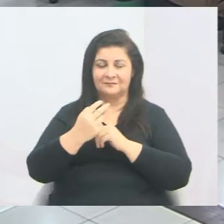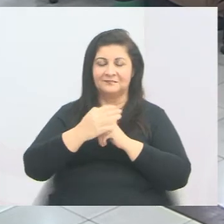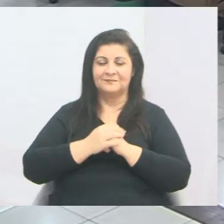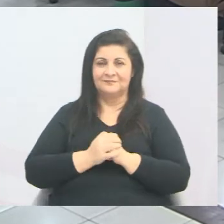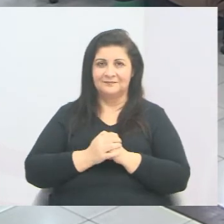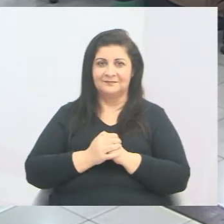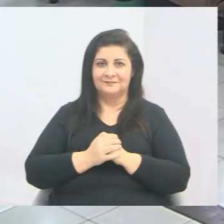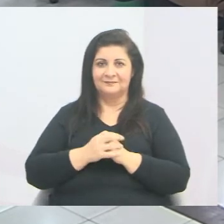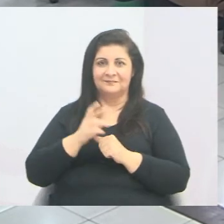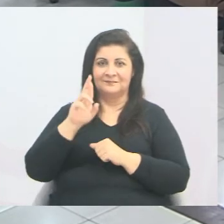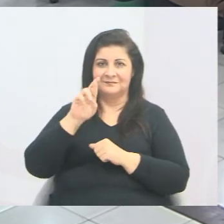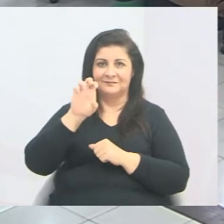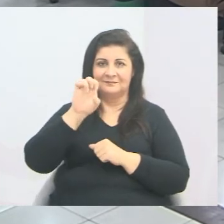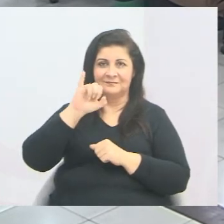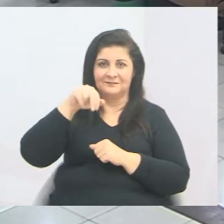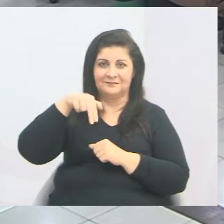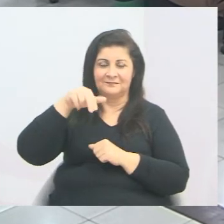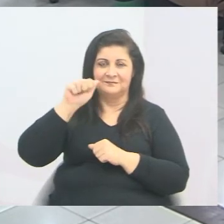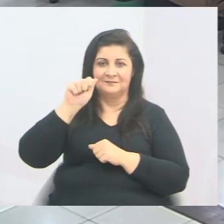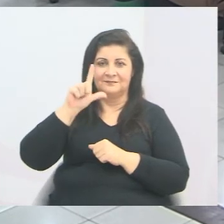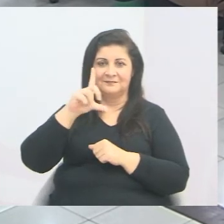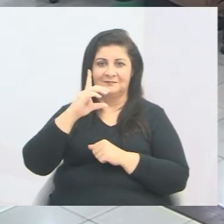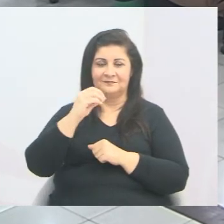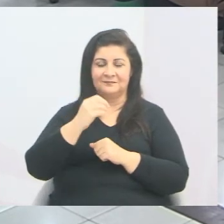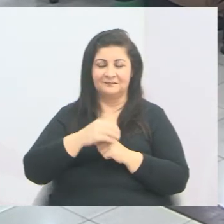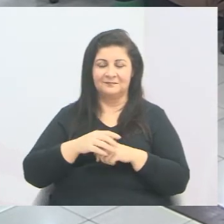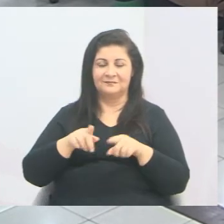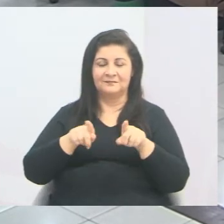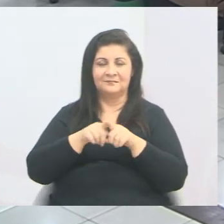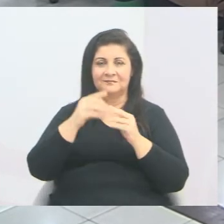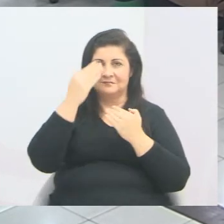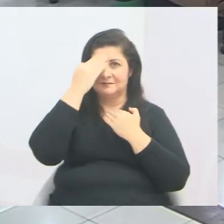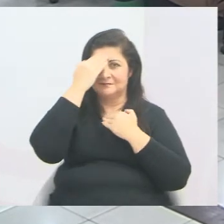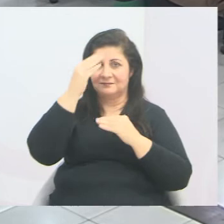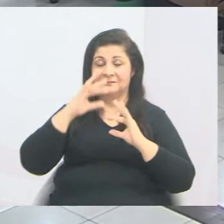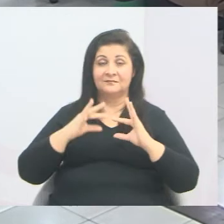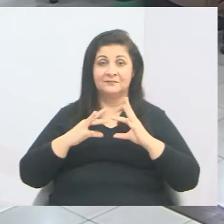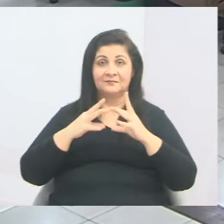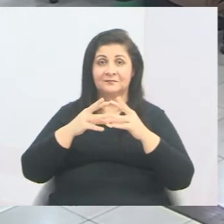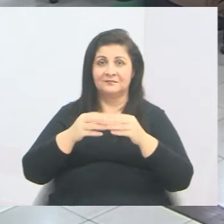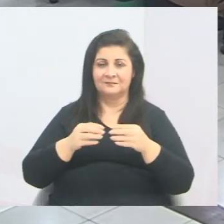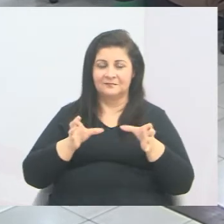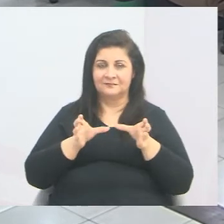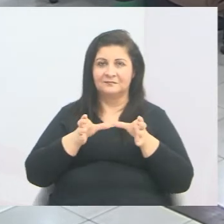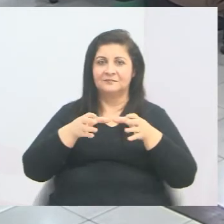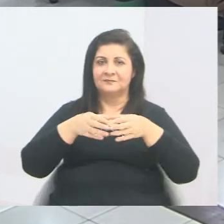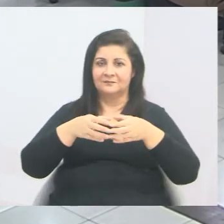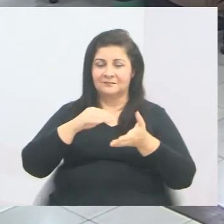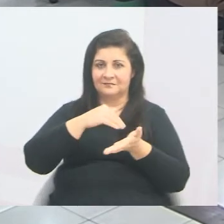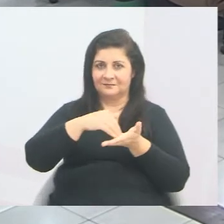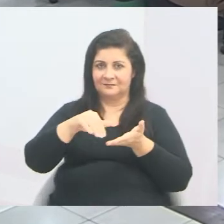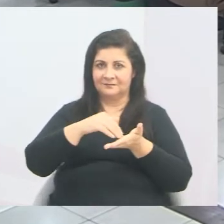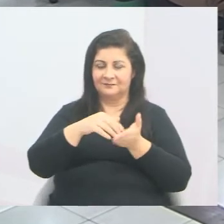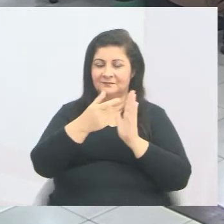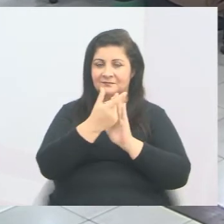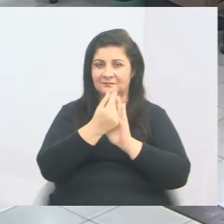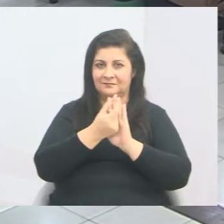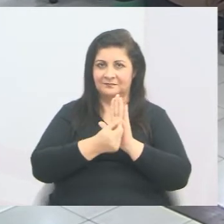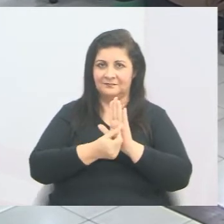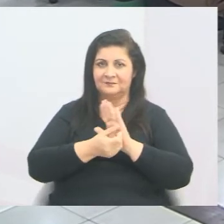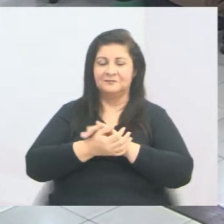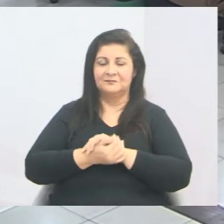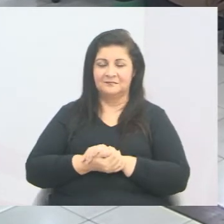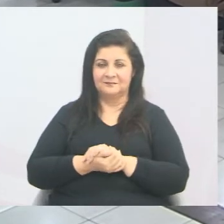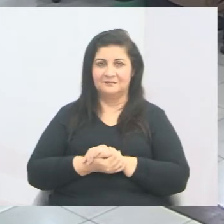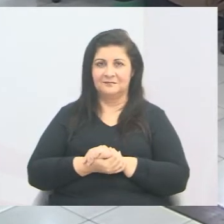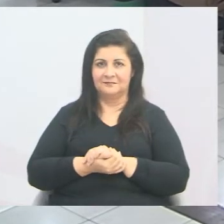cumprimentar o Reinaldinho em sua pessoa, agradecer a todos da equipe da Secretaria de Finanças.